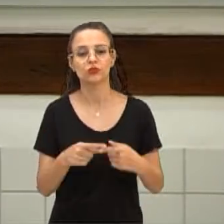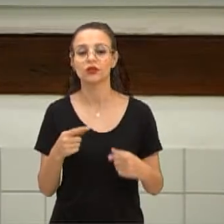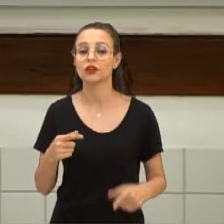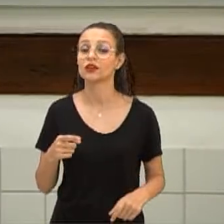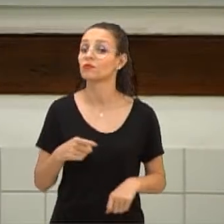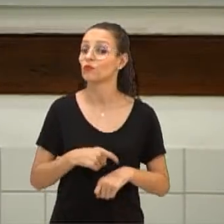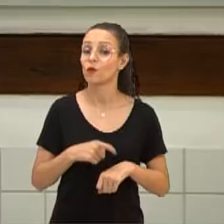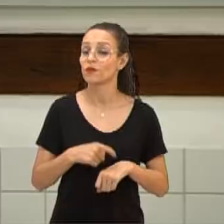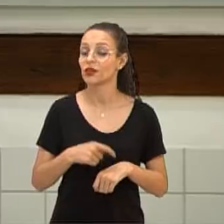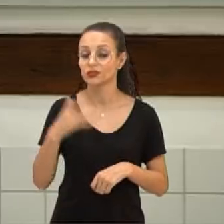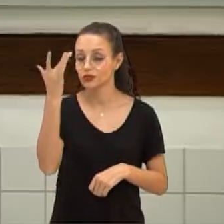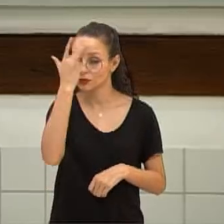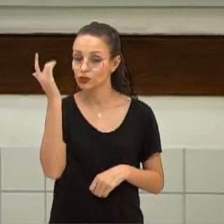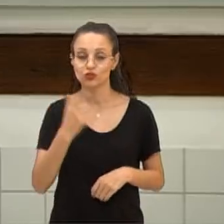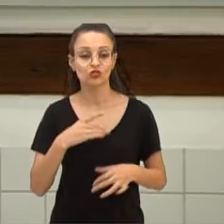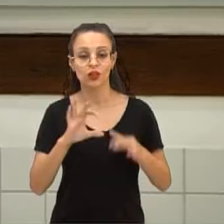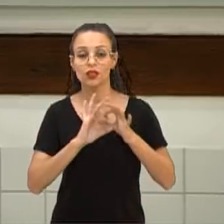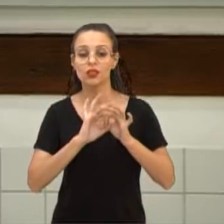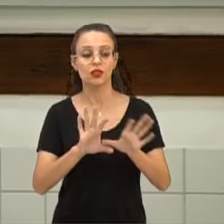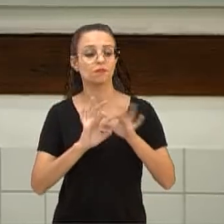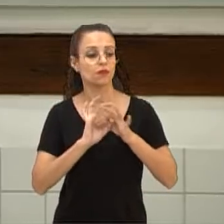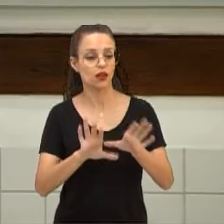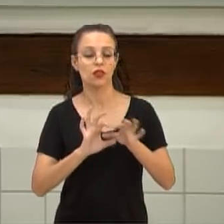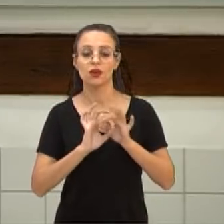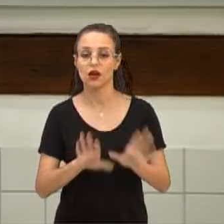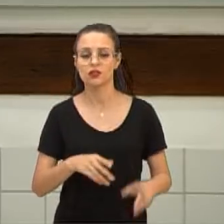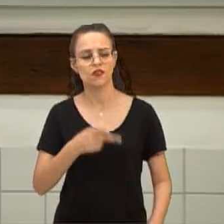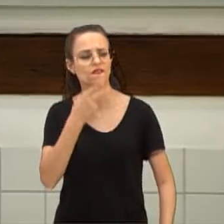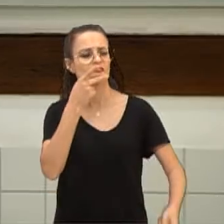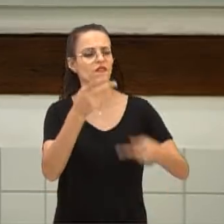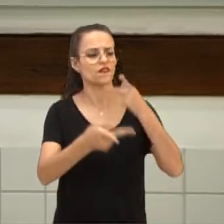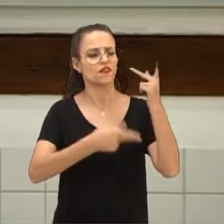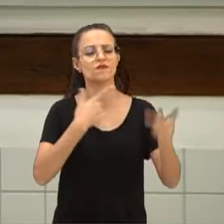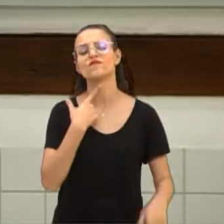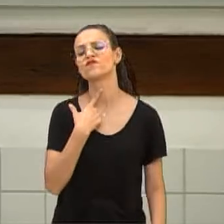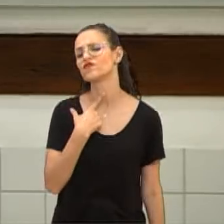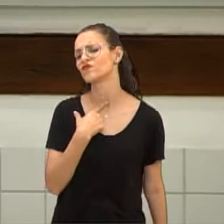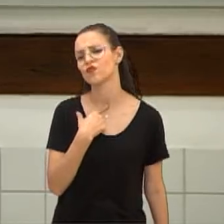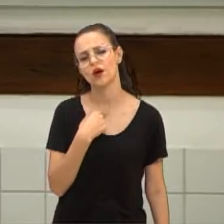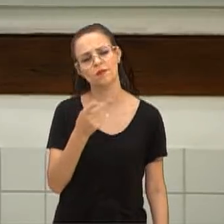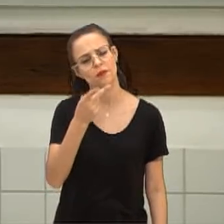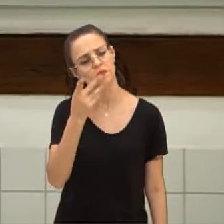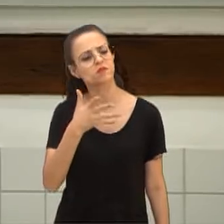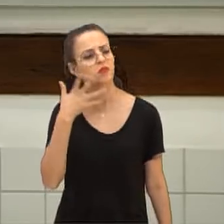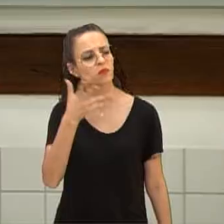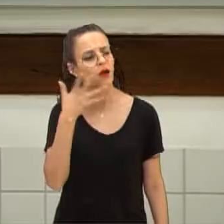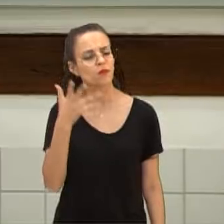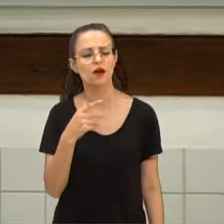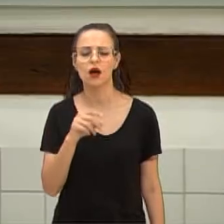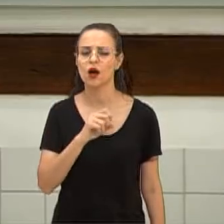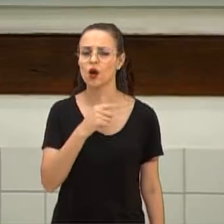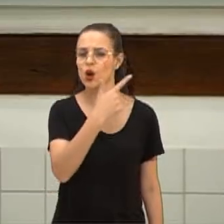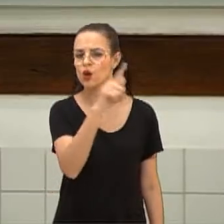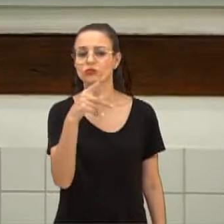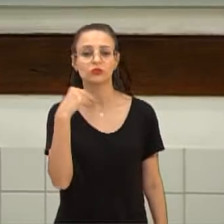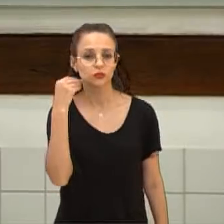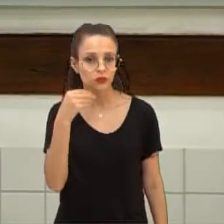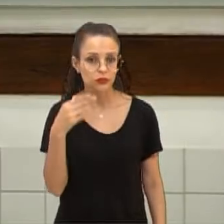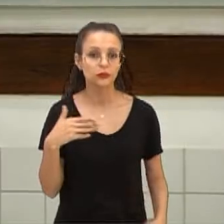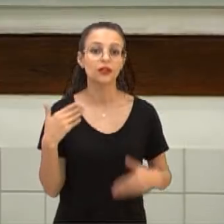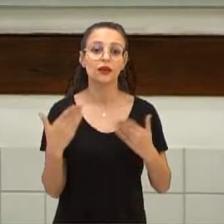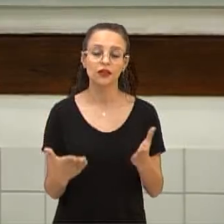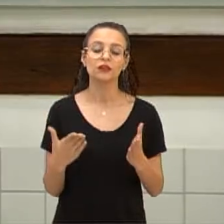tinham liberdade, já conquistaram aquela liberdade para falar o que queriam, para contestar, fazer outros experimentos. E aí